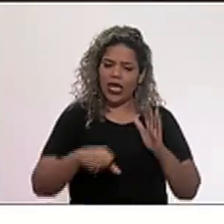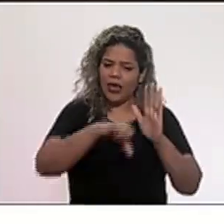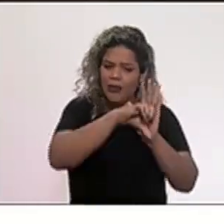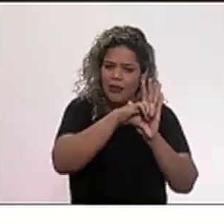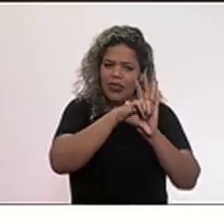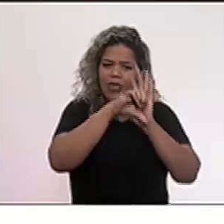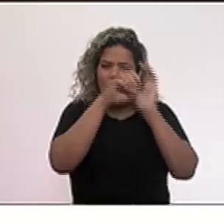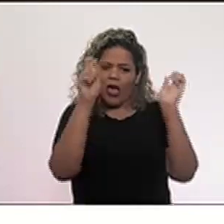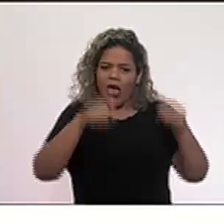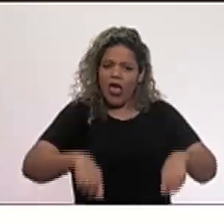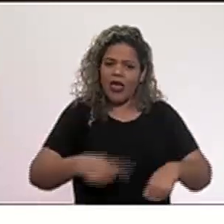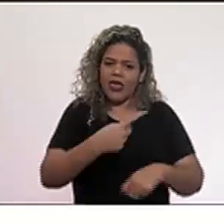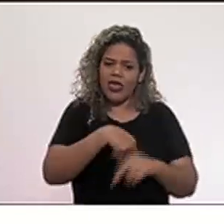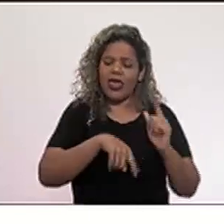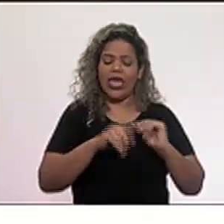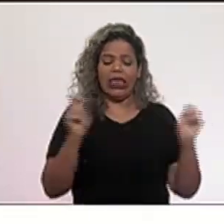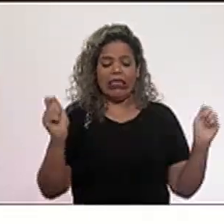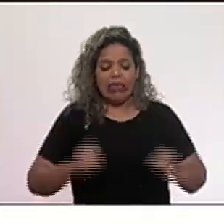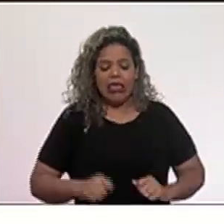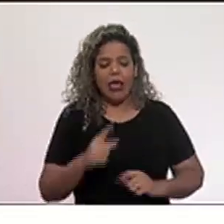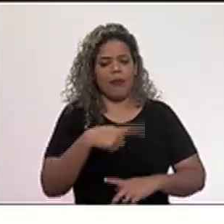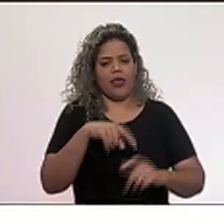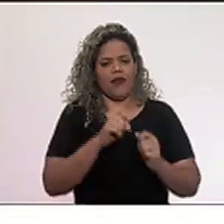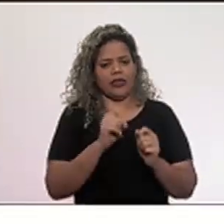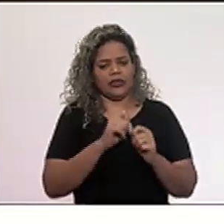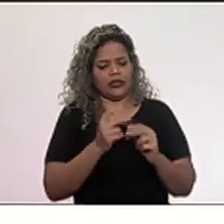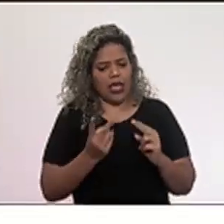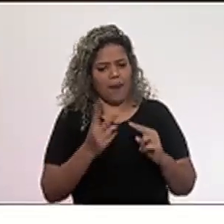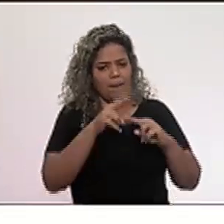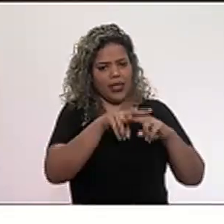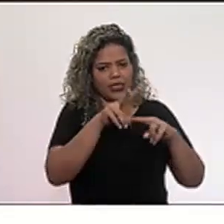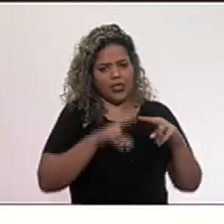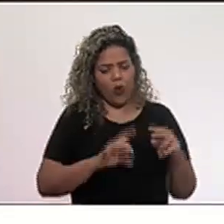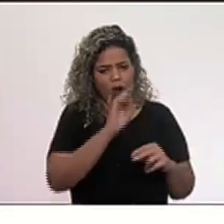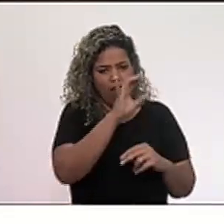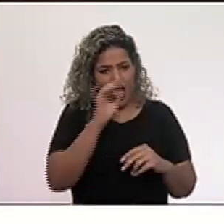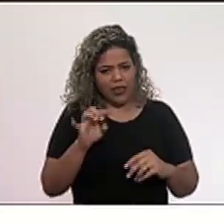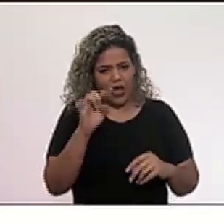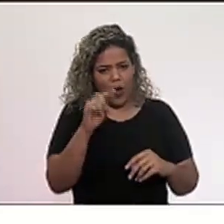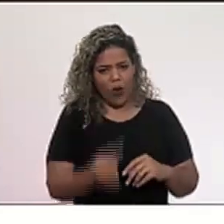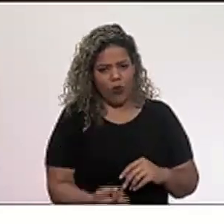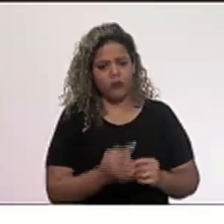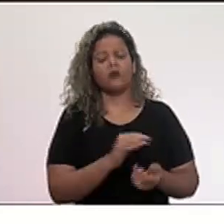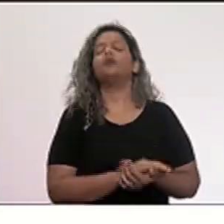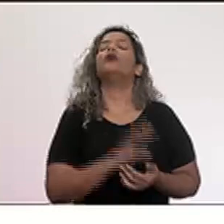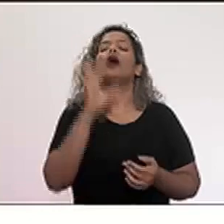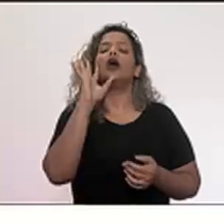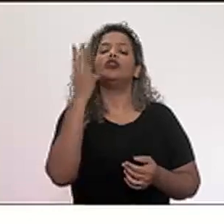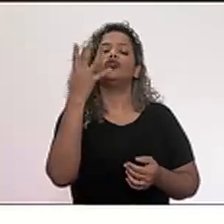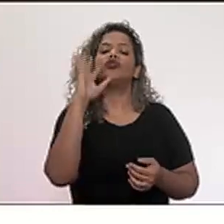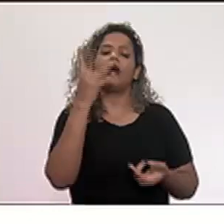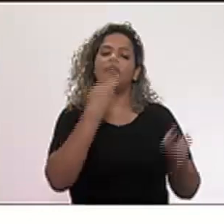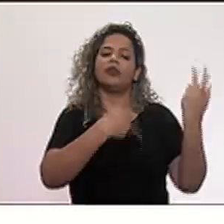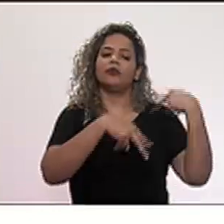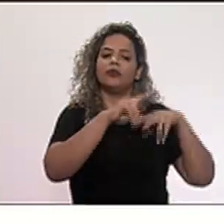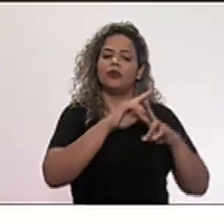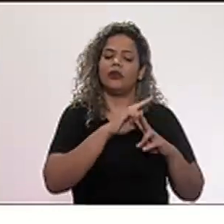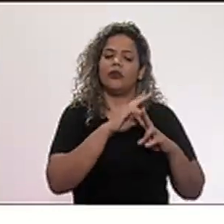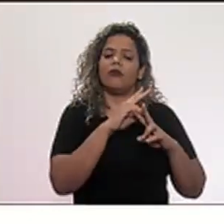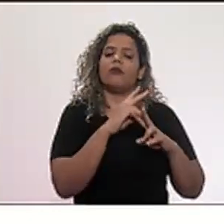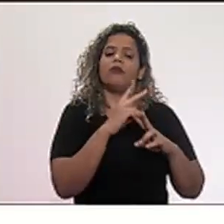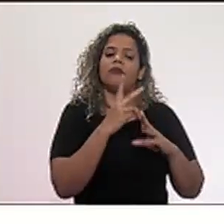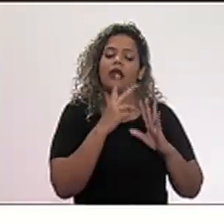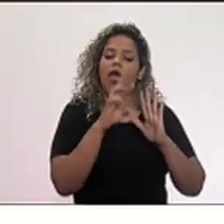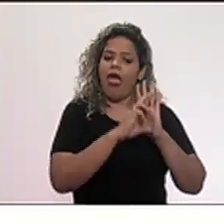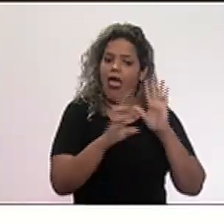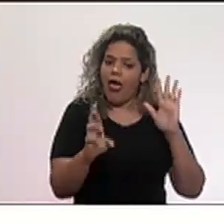eficiente e que leve efetivamente ao encarceramento daqueles que resolvem transgredir